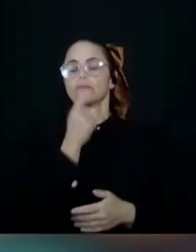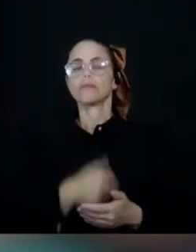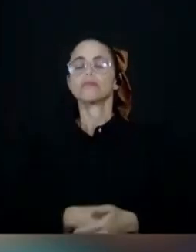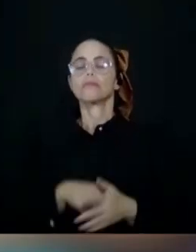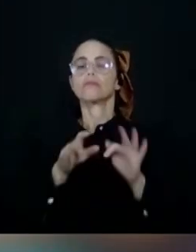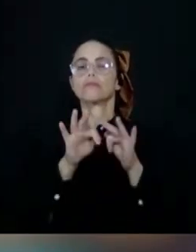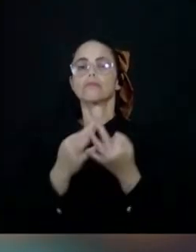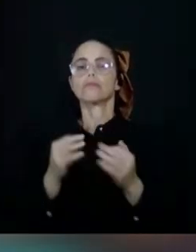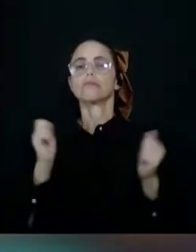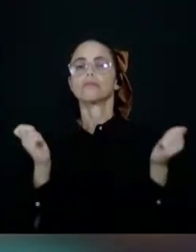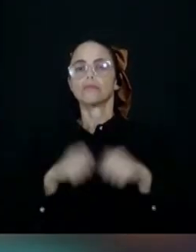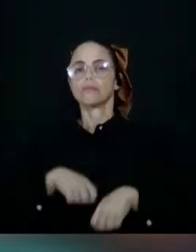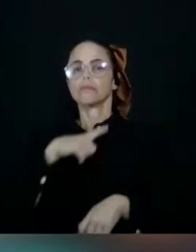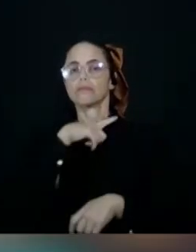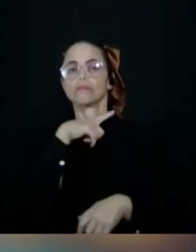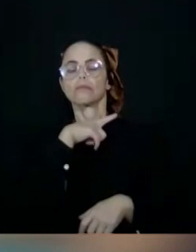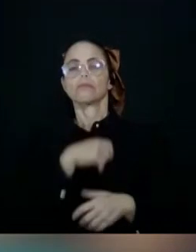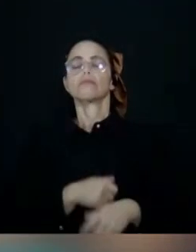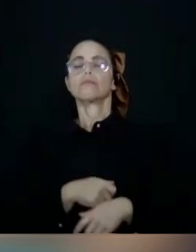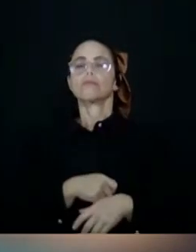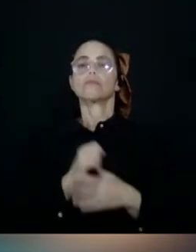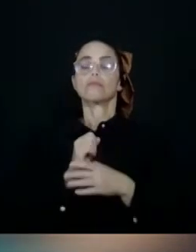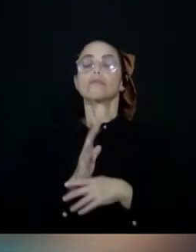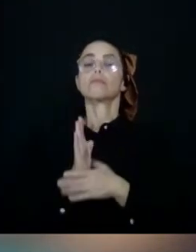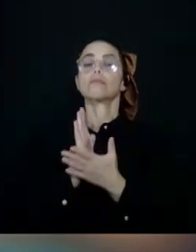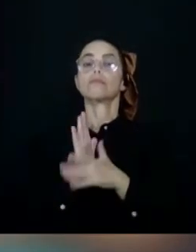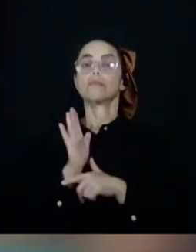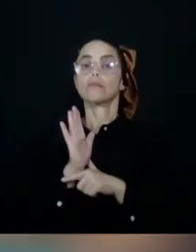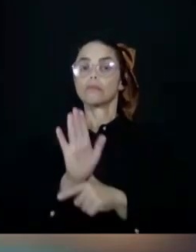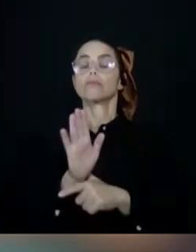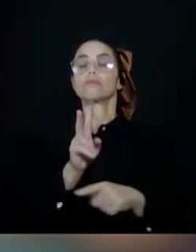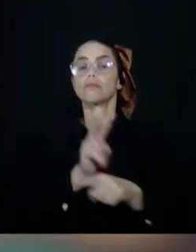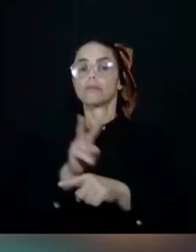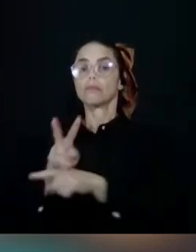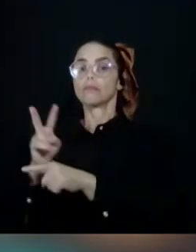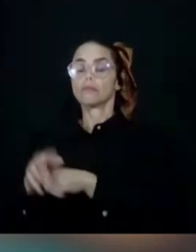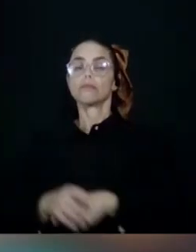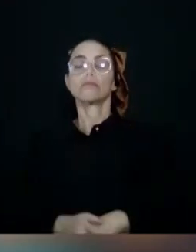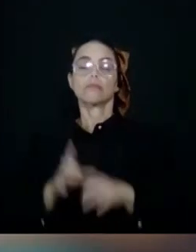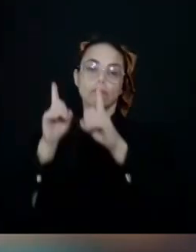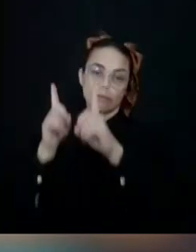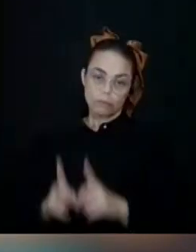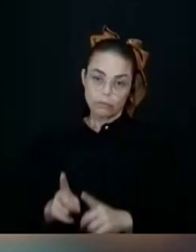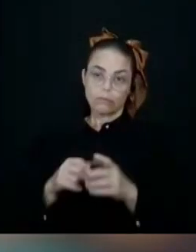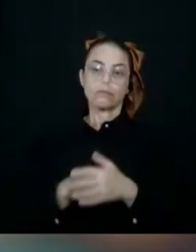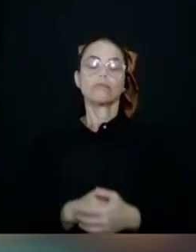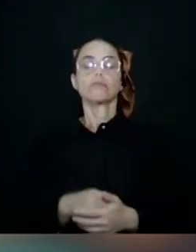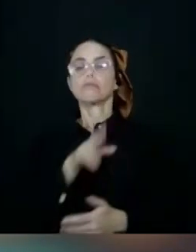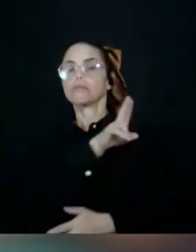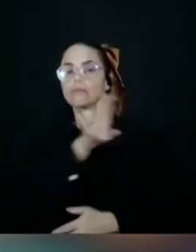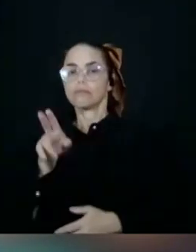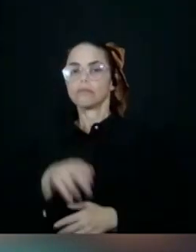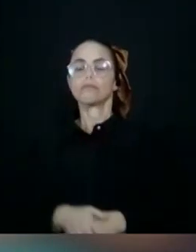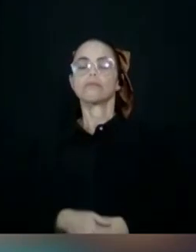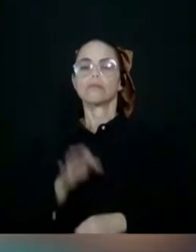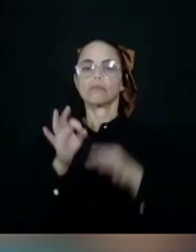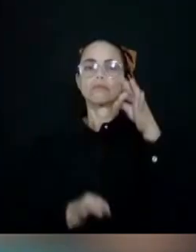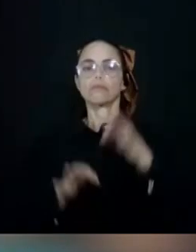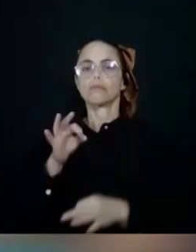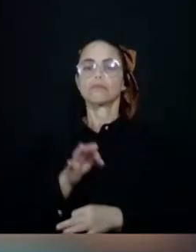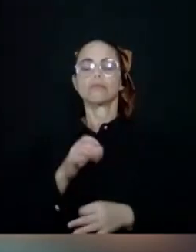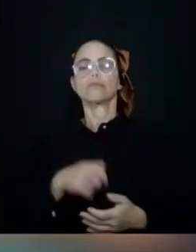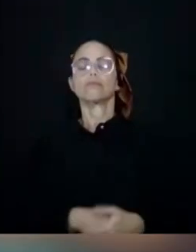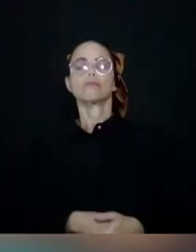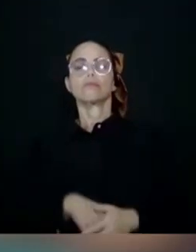inteiras tivessem mais amparo, mais cuidado e mais dignidade. Foi nomeado juiz classista do